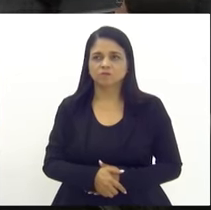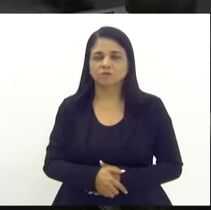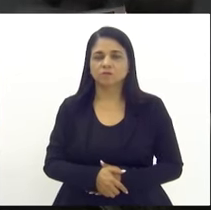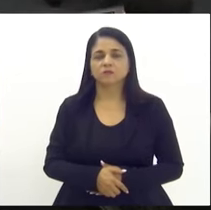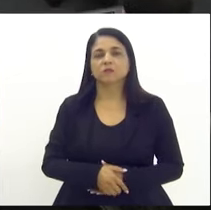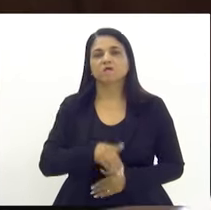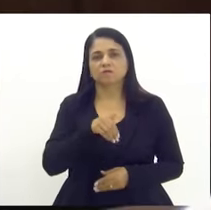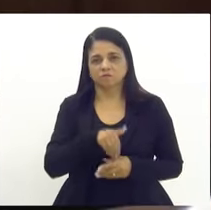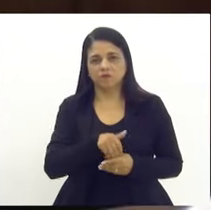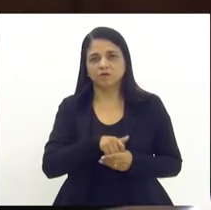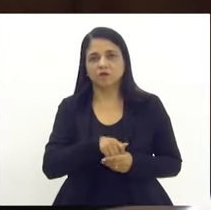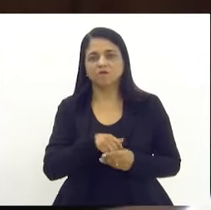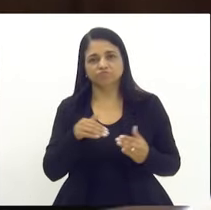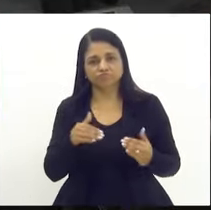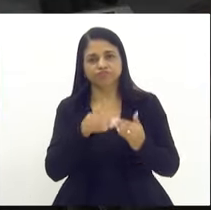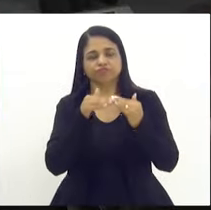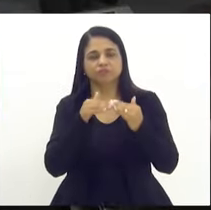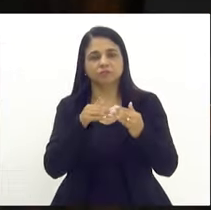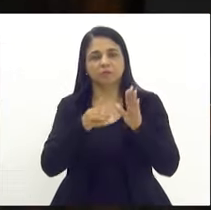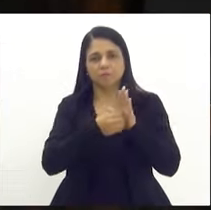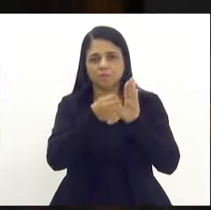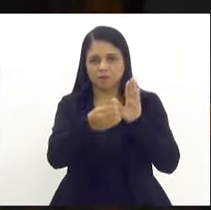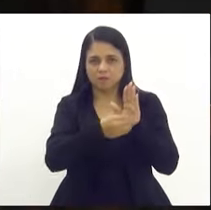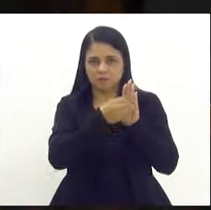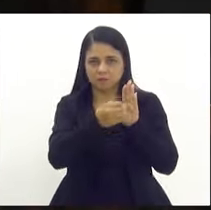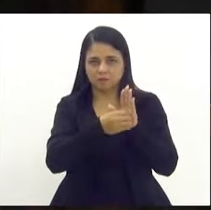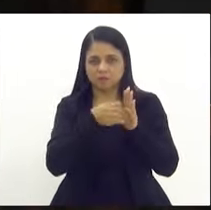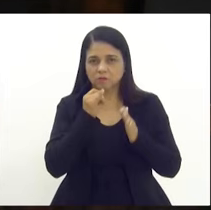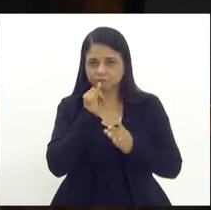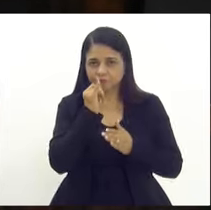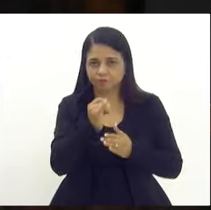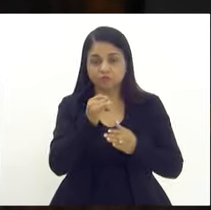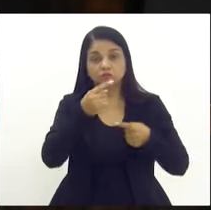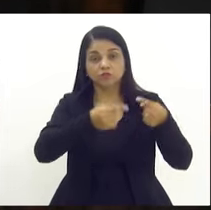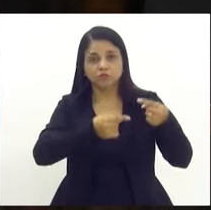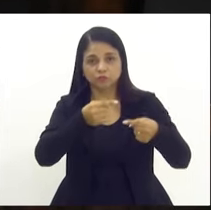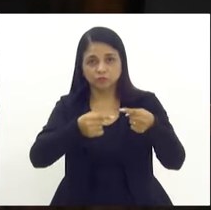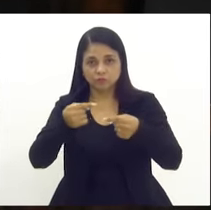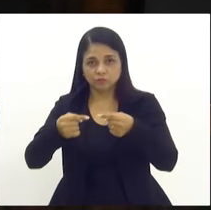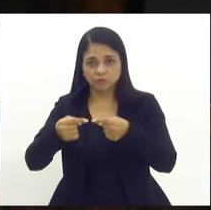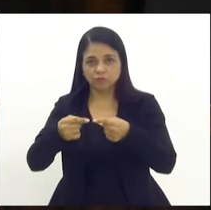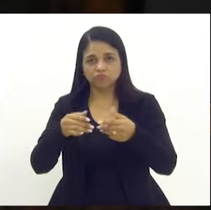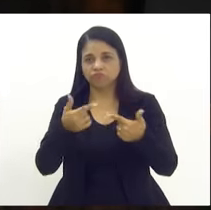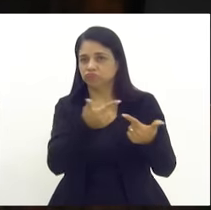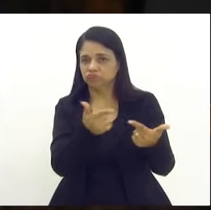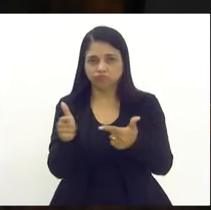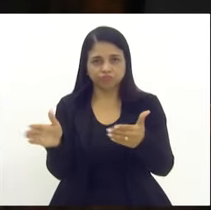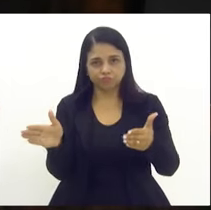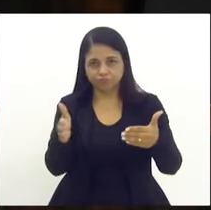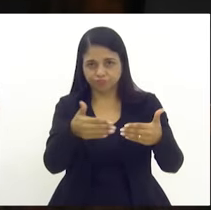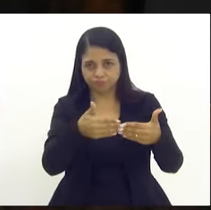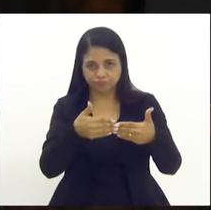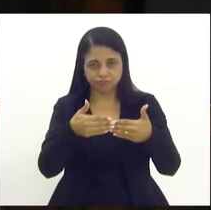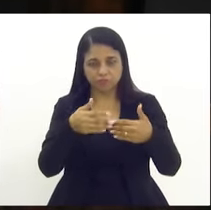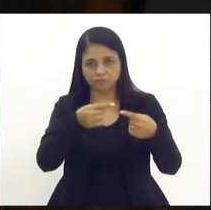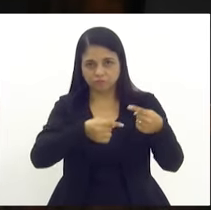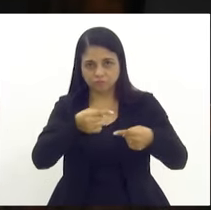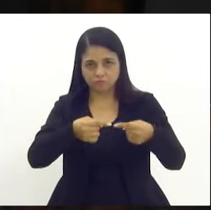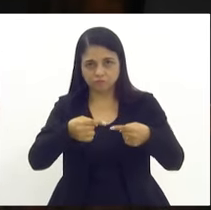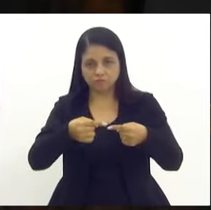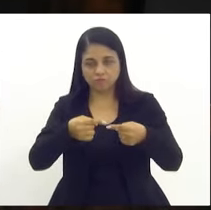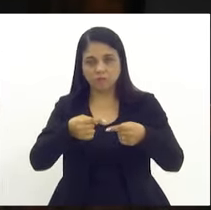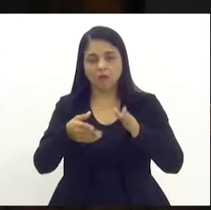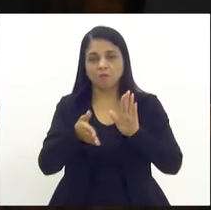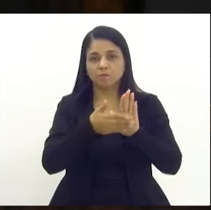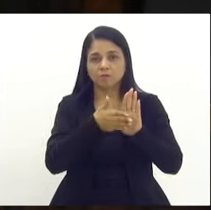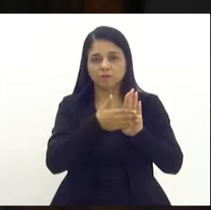Favorável, presidente. Com os pareceres emitidos, em discussão. Não havendo quem queira discutir, encerrada a discussão. A